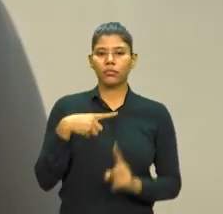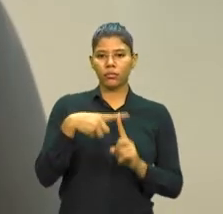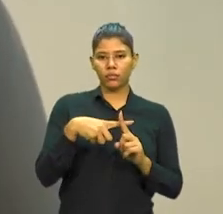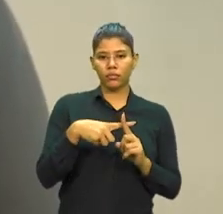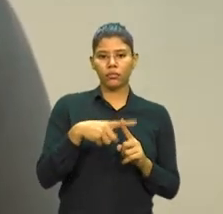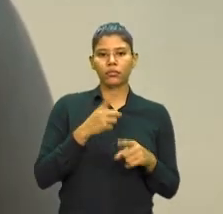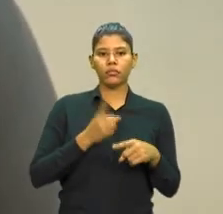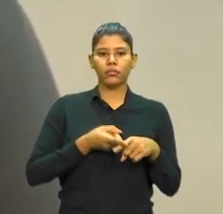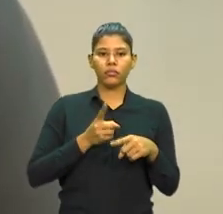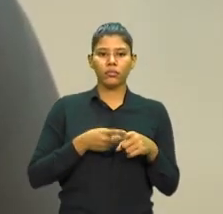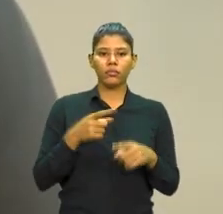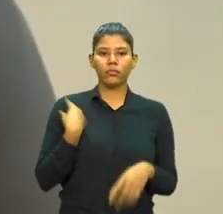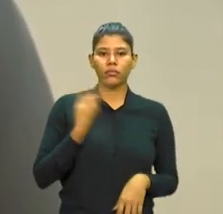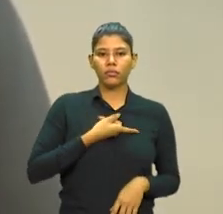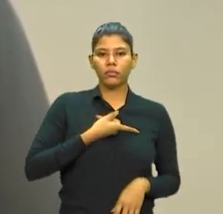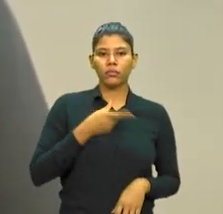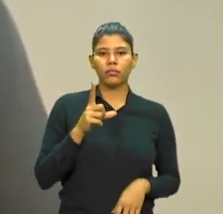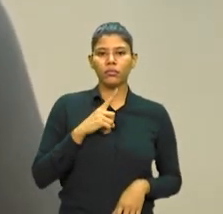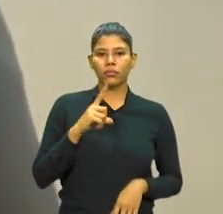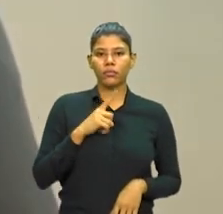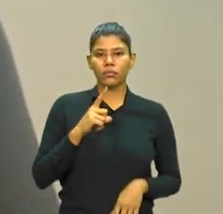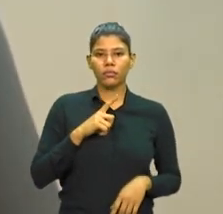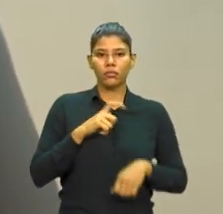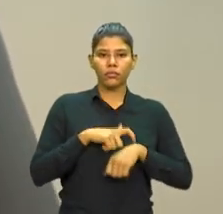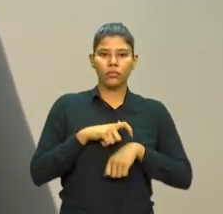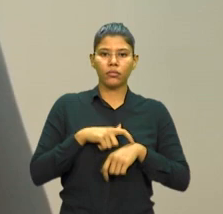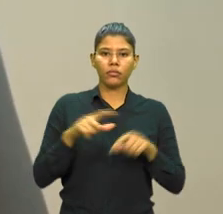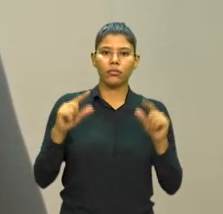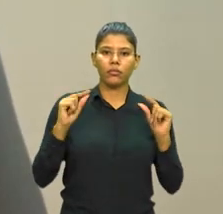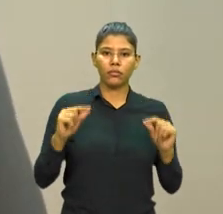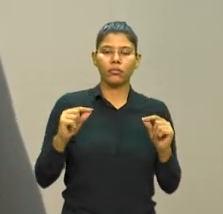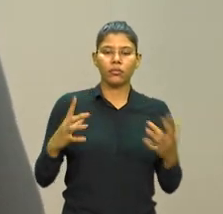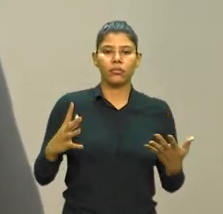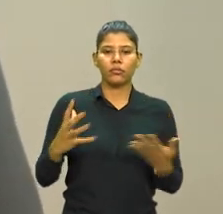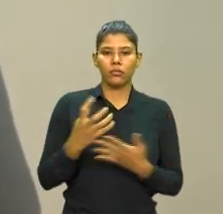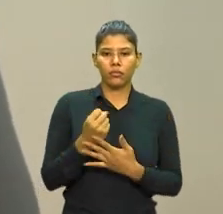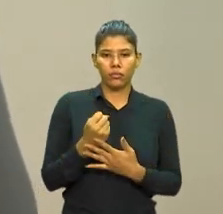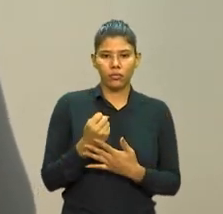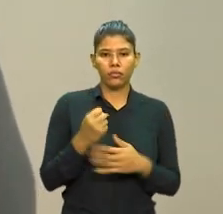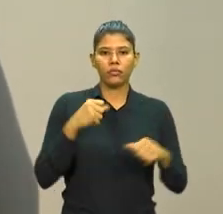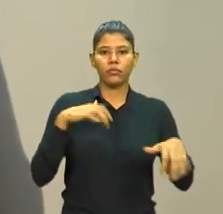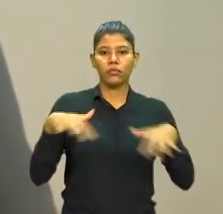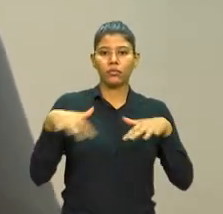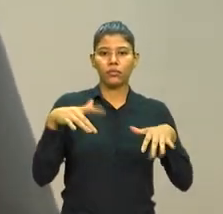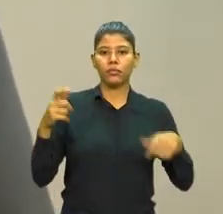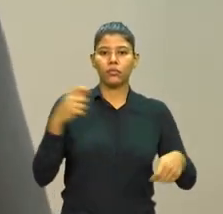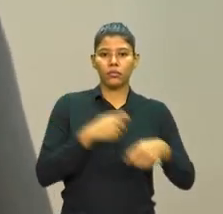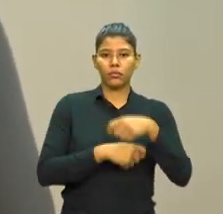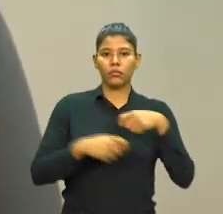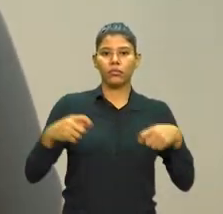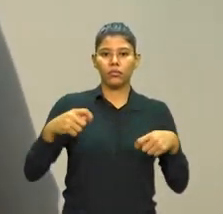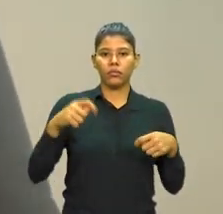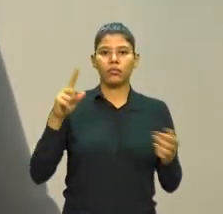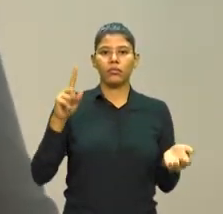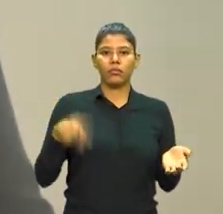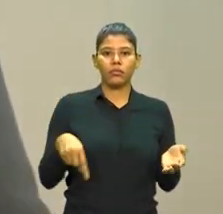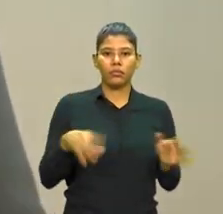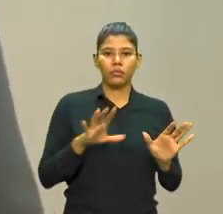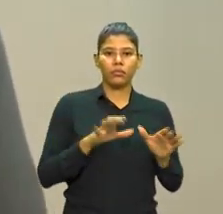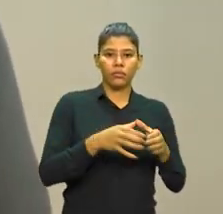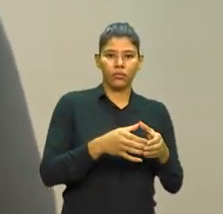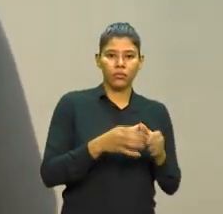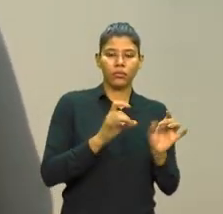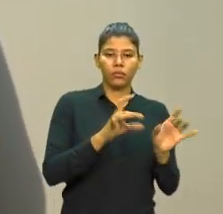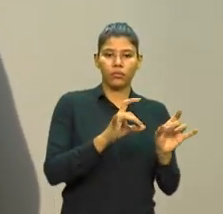tem agora nesse momento um processo de recuperação das atividades econômicas e são esses setores o setor do